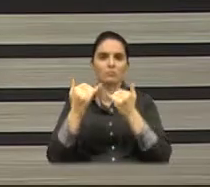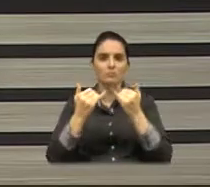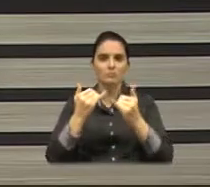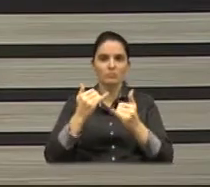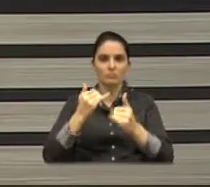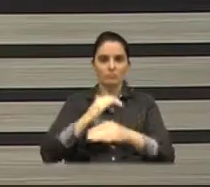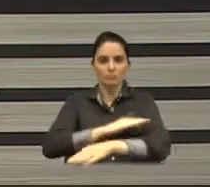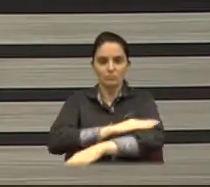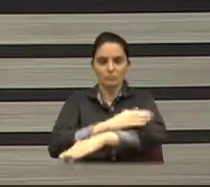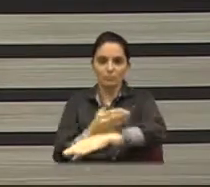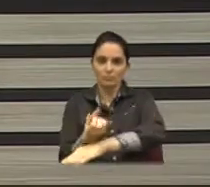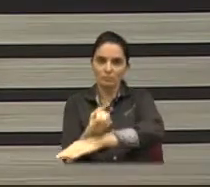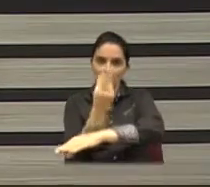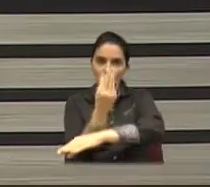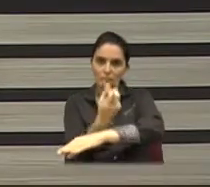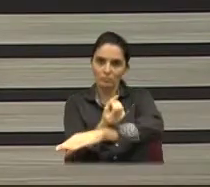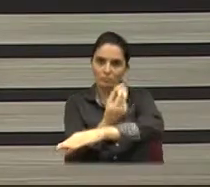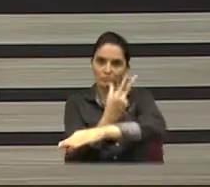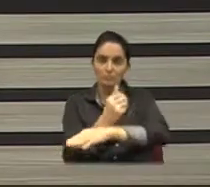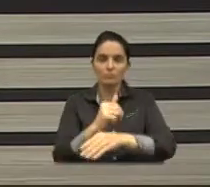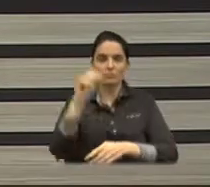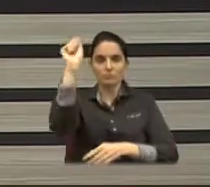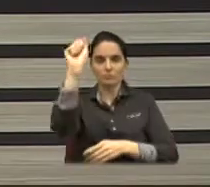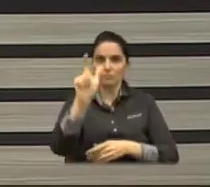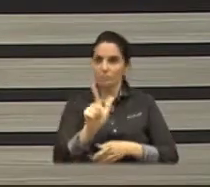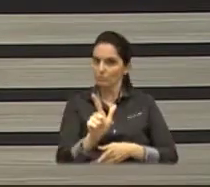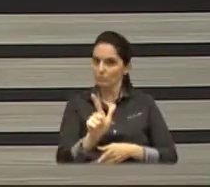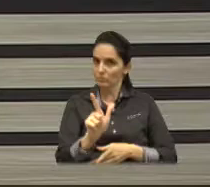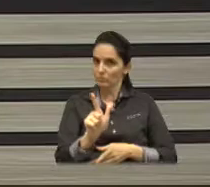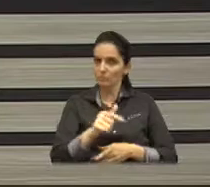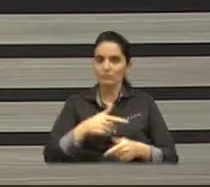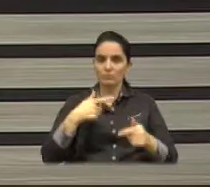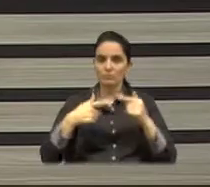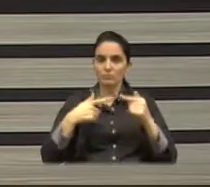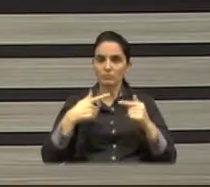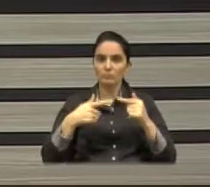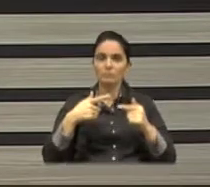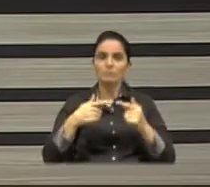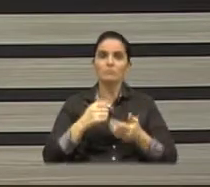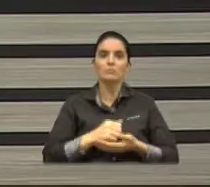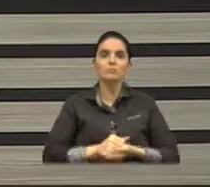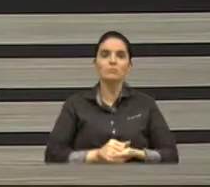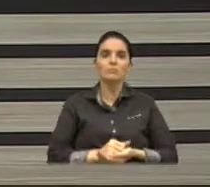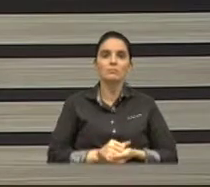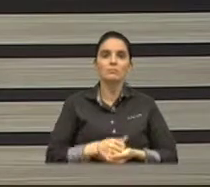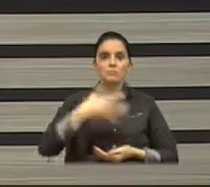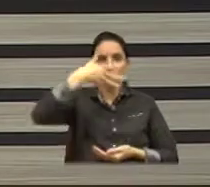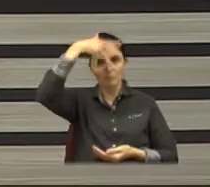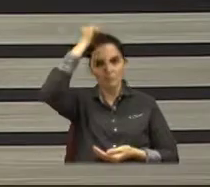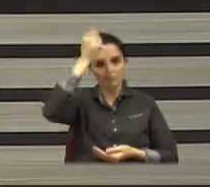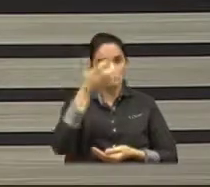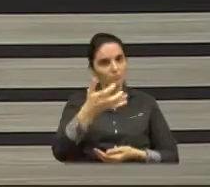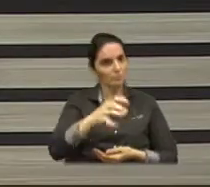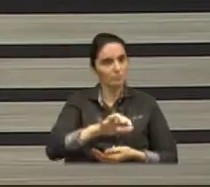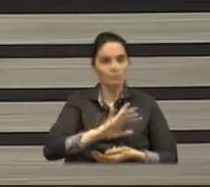Azul. Pediu para discutir o voto, a moção, o Toninho Franco. Dispenso.